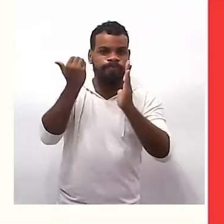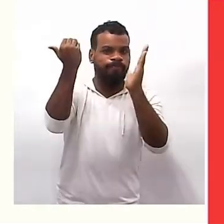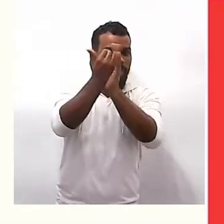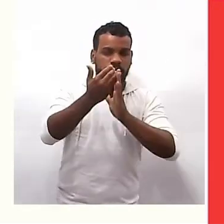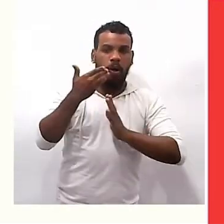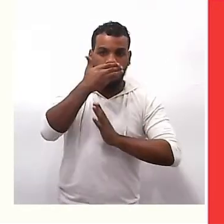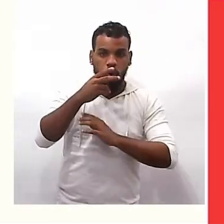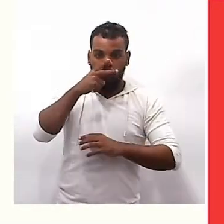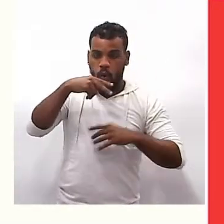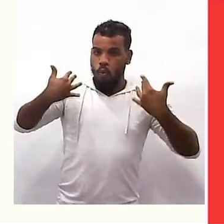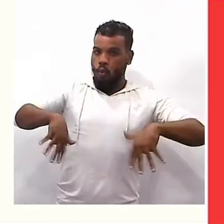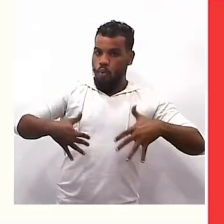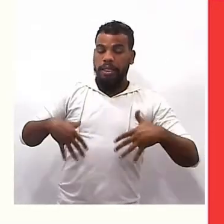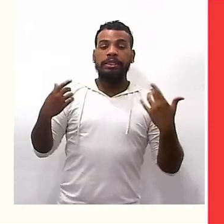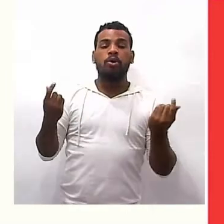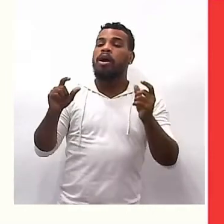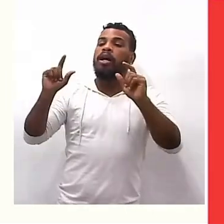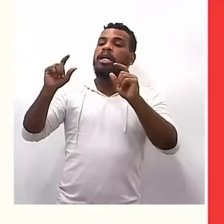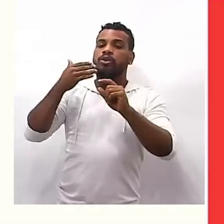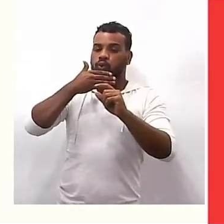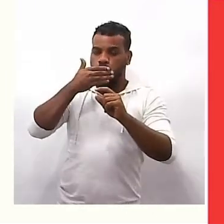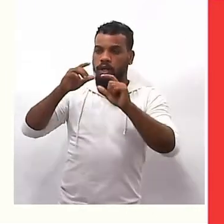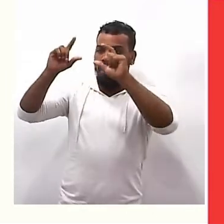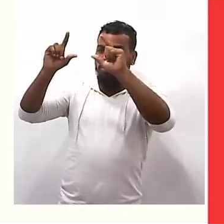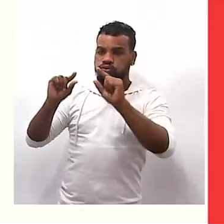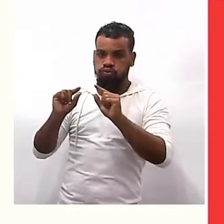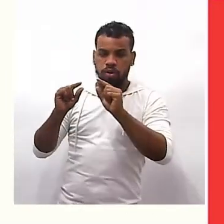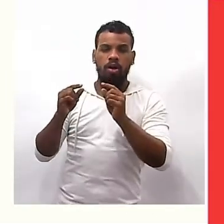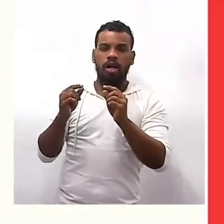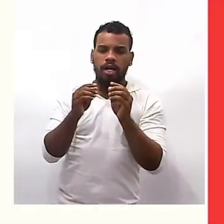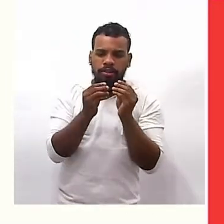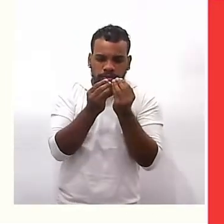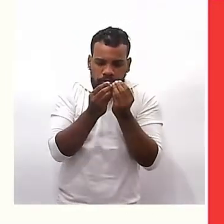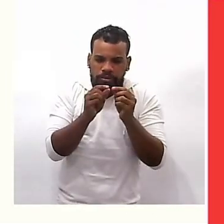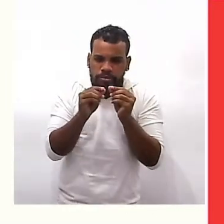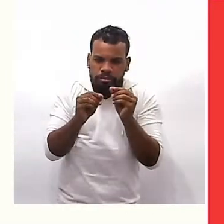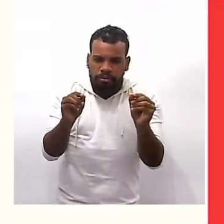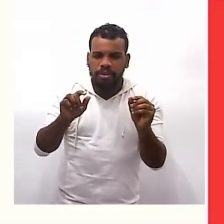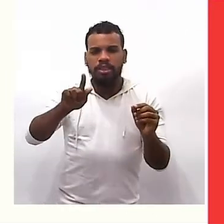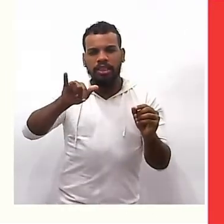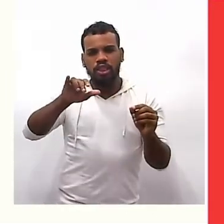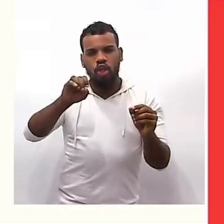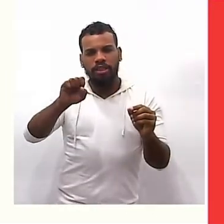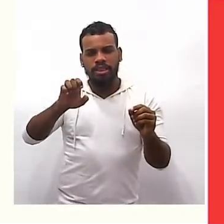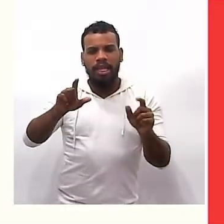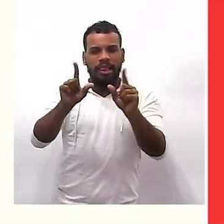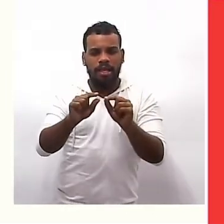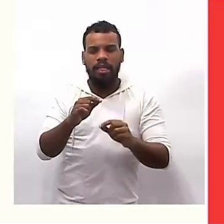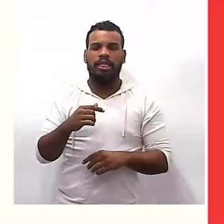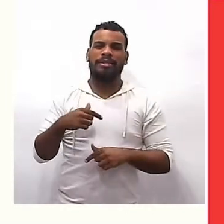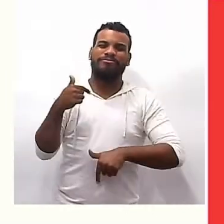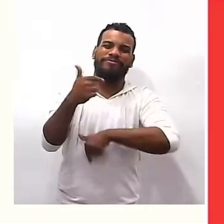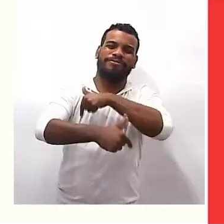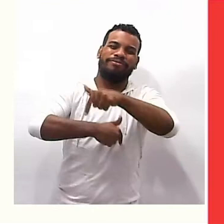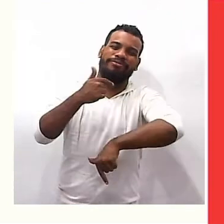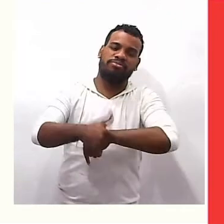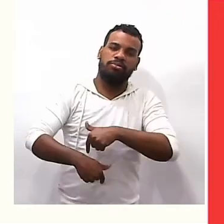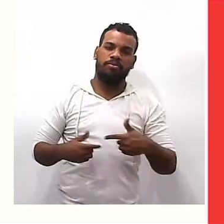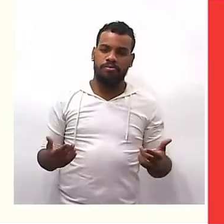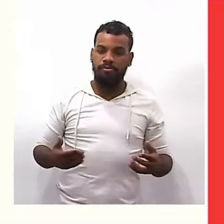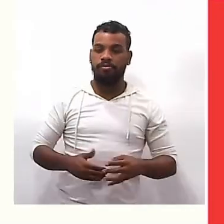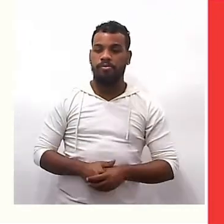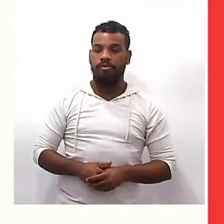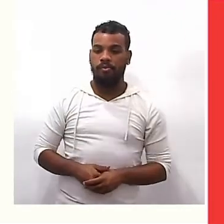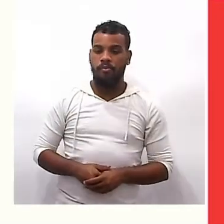você reduzir esse açúcar muito grande em vários açúcares pequenininhos, chamado de glicose, dá mais trabalho, tá? Dá mais trabalho.